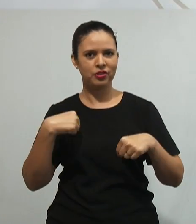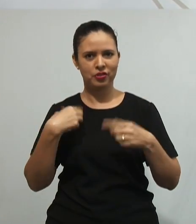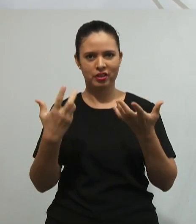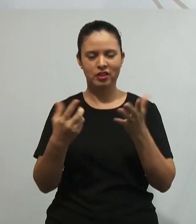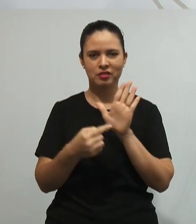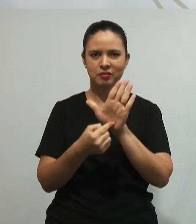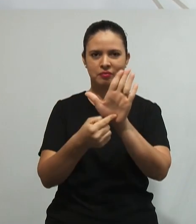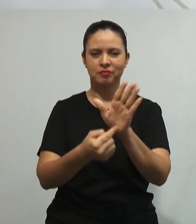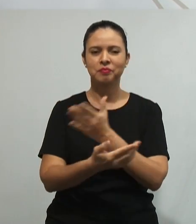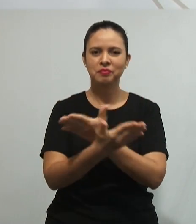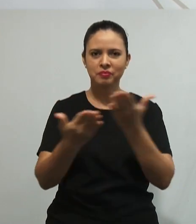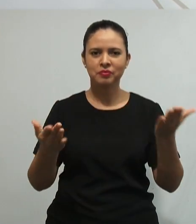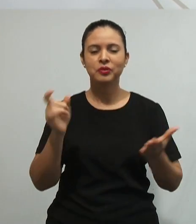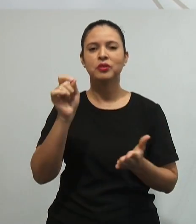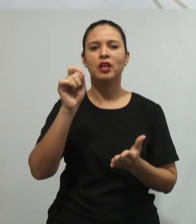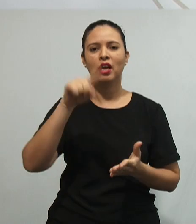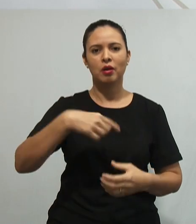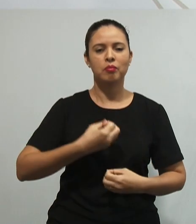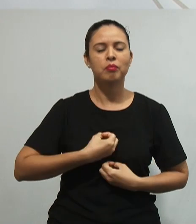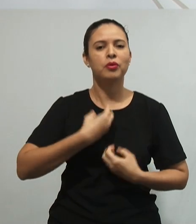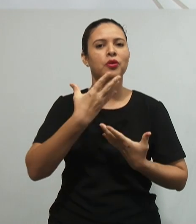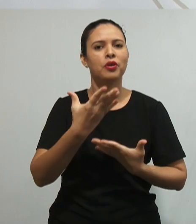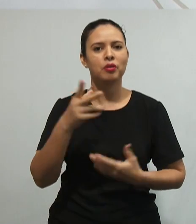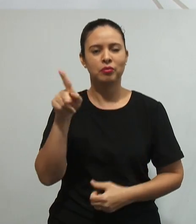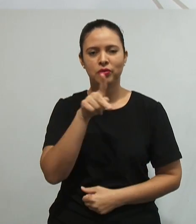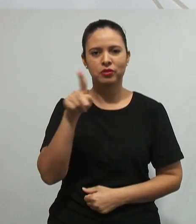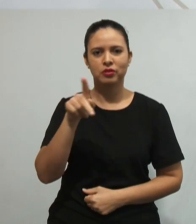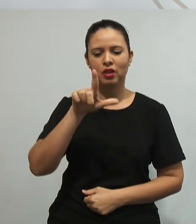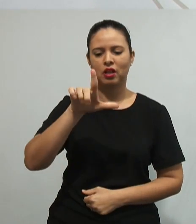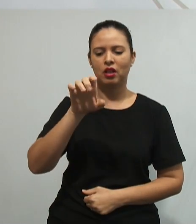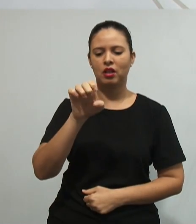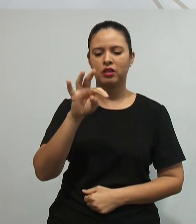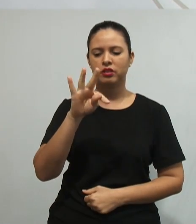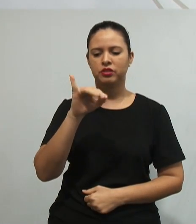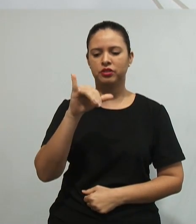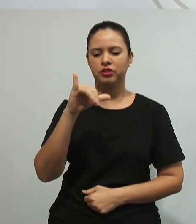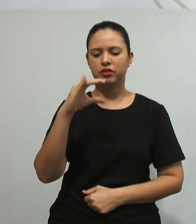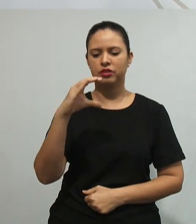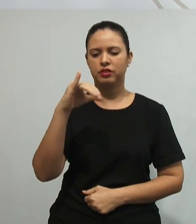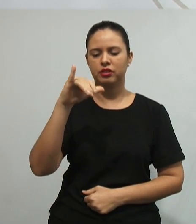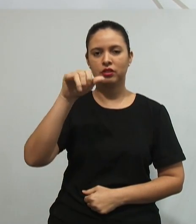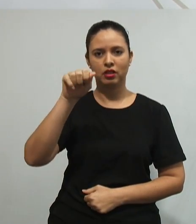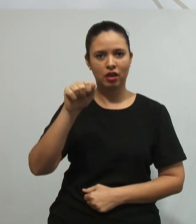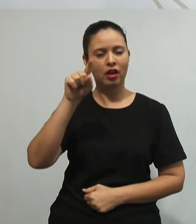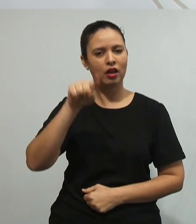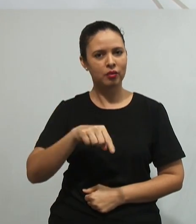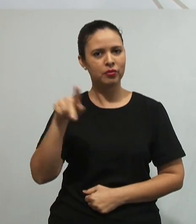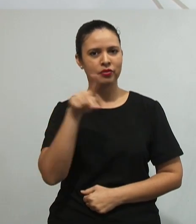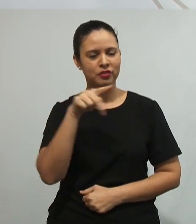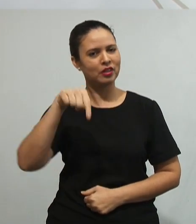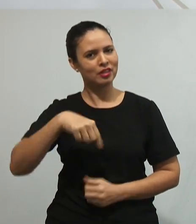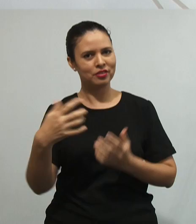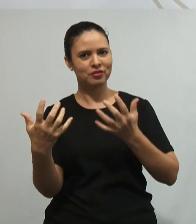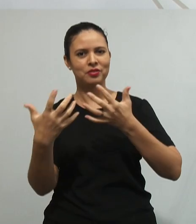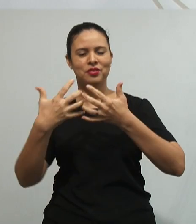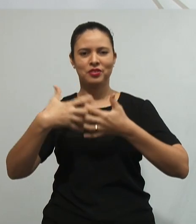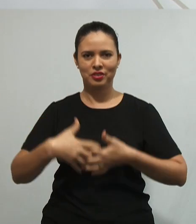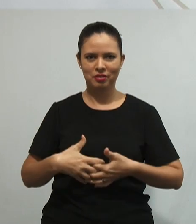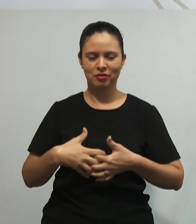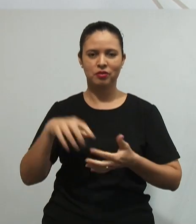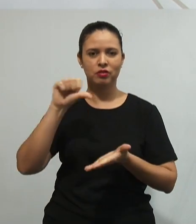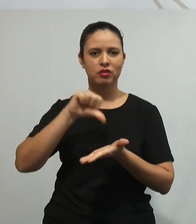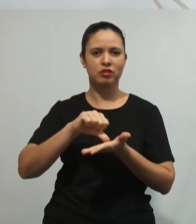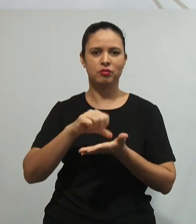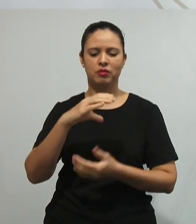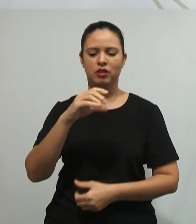apresentar para vocês um poema da professora Letícia Gomes, que também é professora do Instituto Federal de Rondônia, do